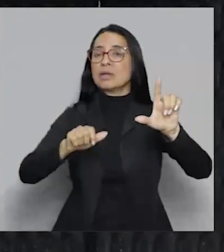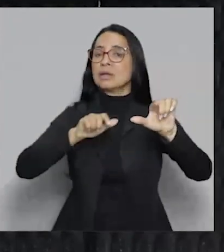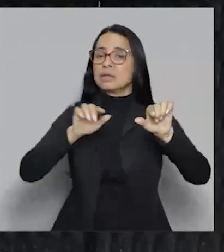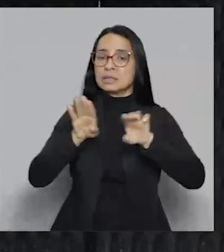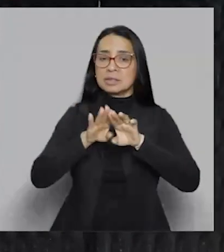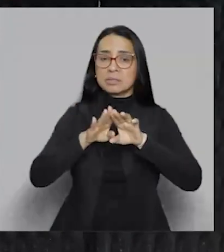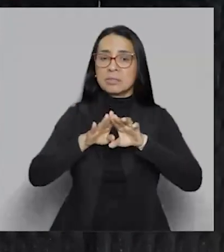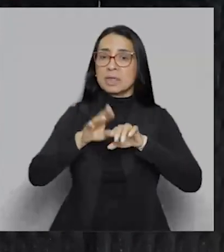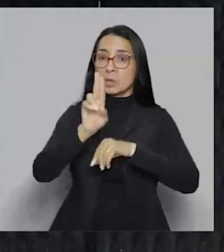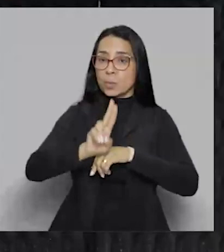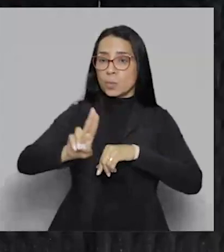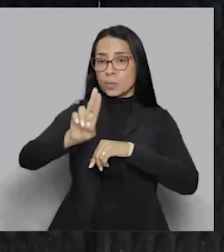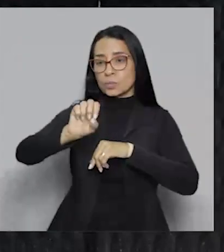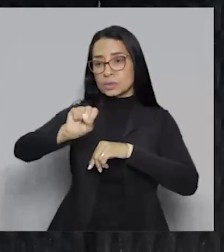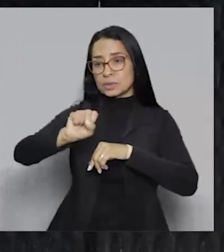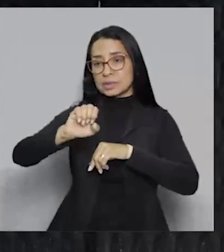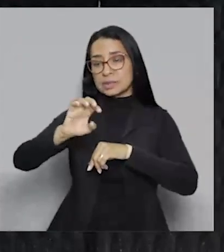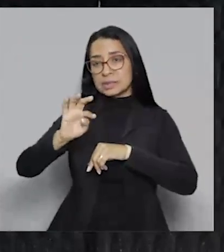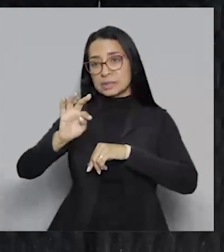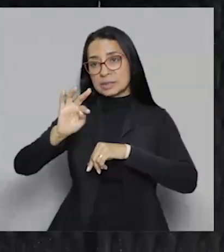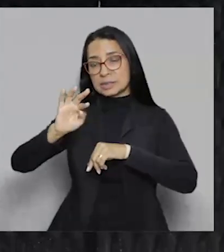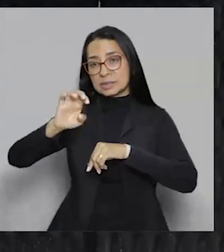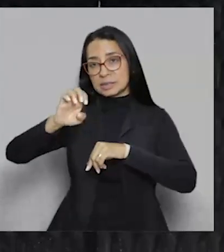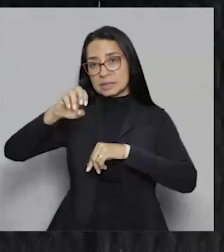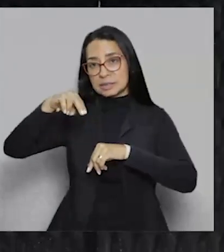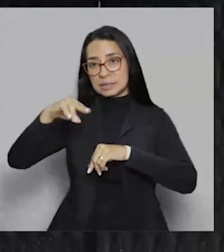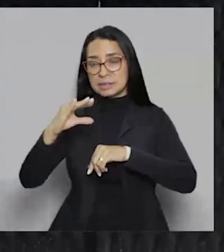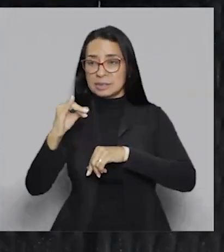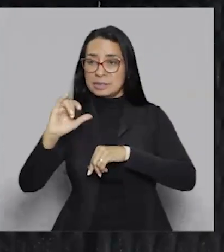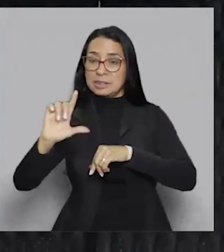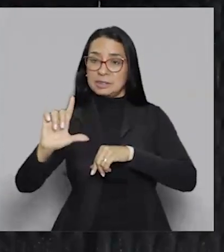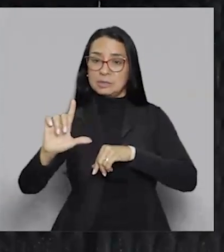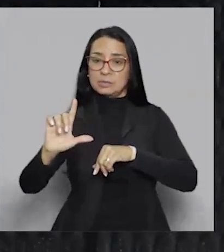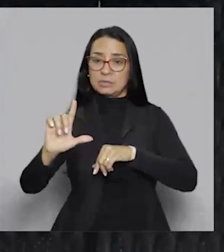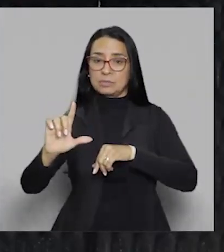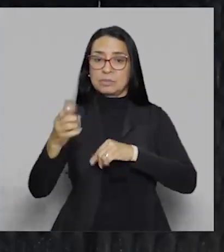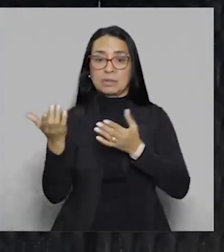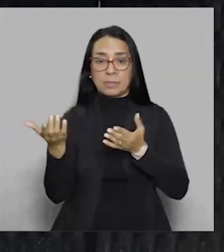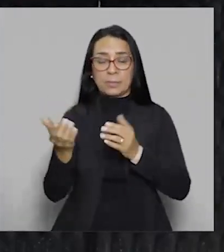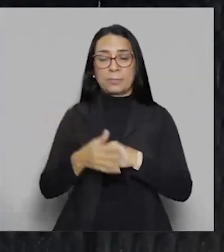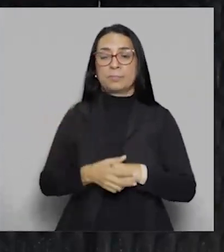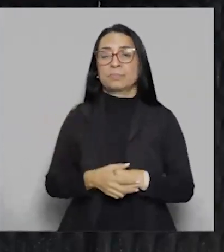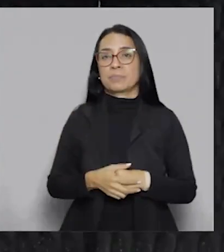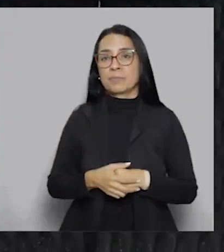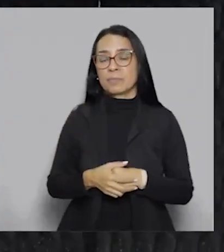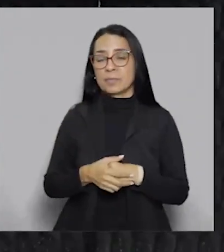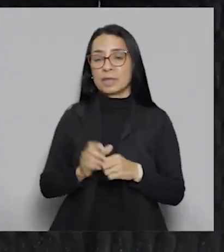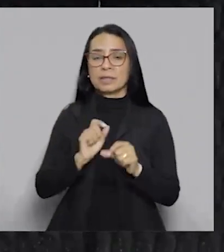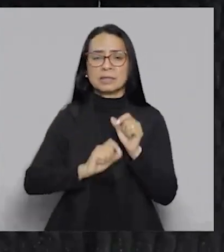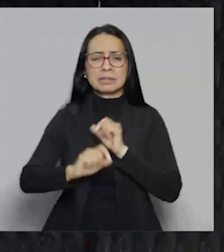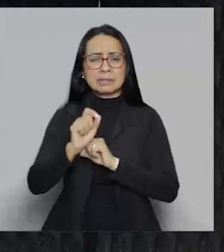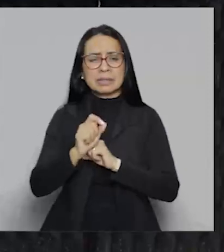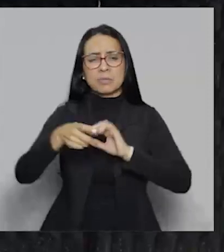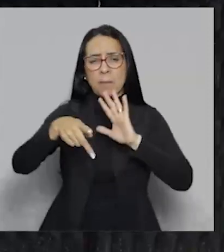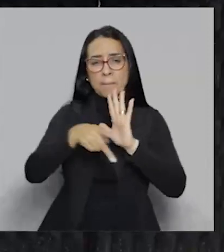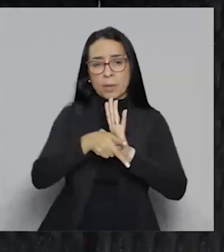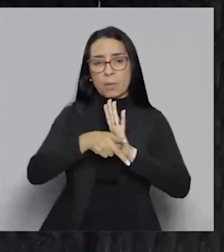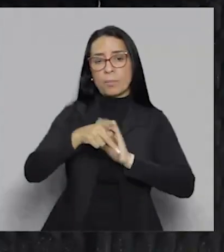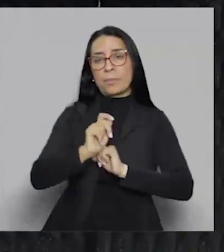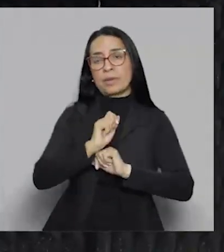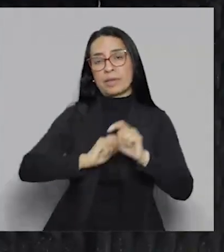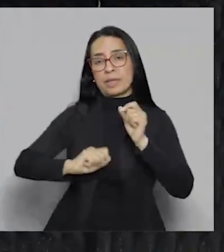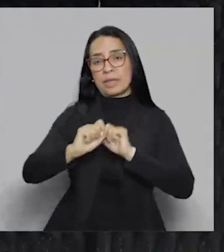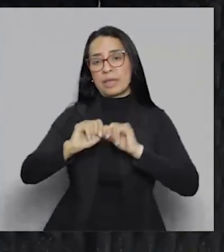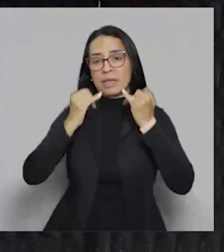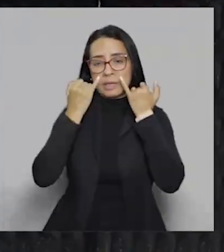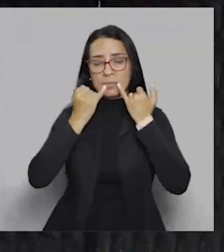quem eu quero mais conhecer sobre isso, sobre arte urbana? Dá uma olhada lá na nossa aula. E tem uma coisa bem peculiar sobre o Banksy. Ninguém sabe